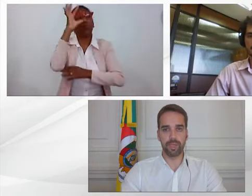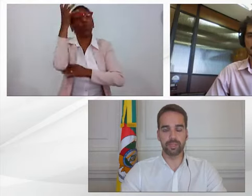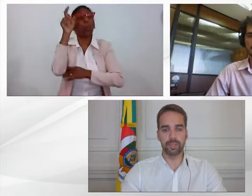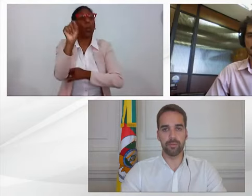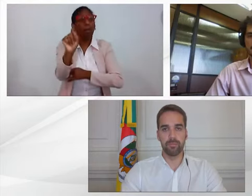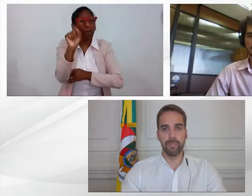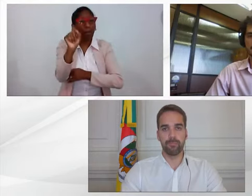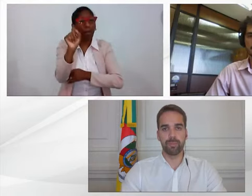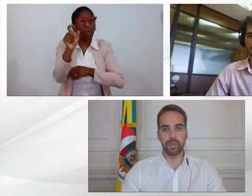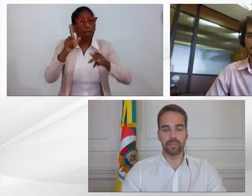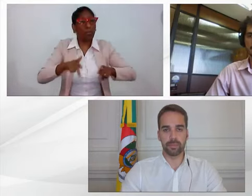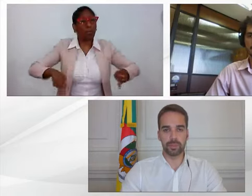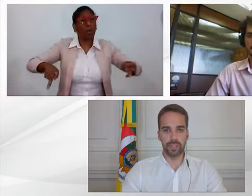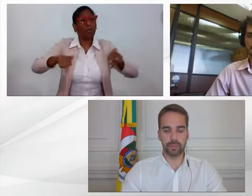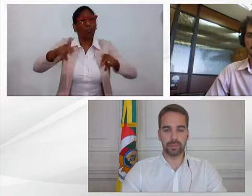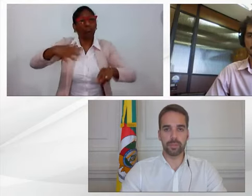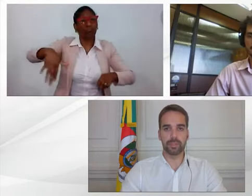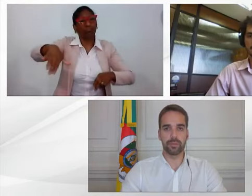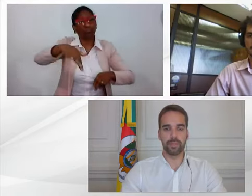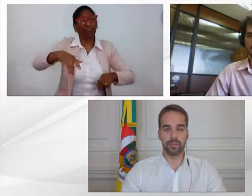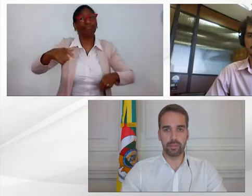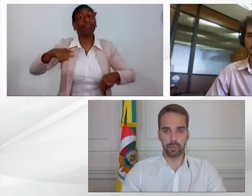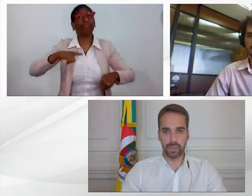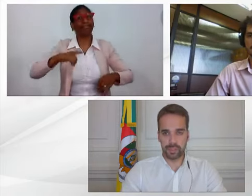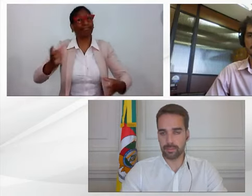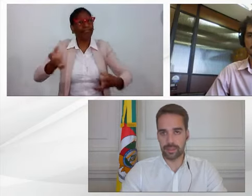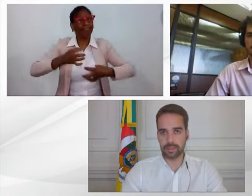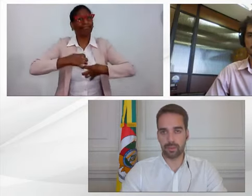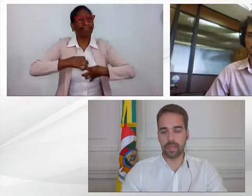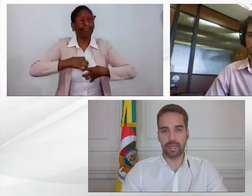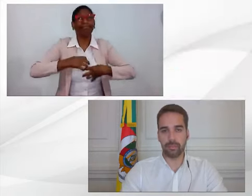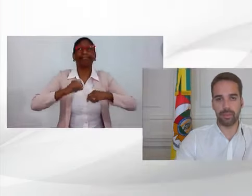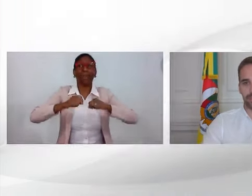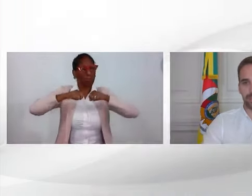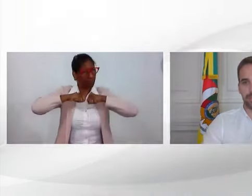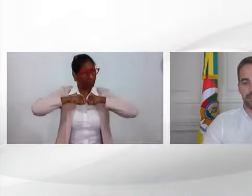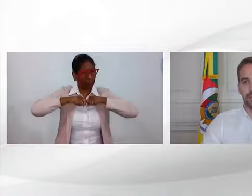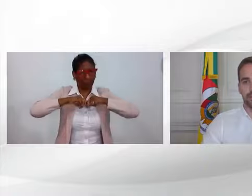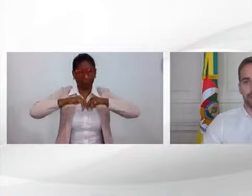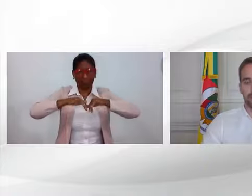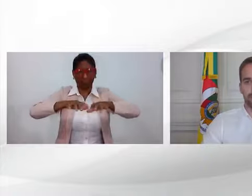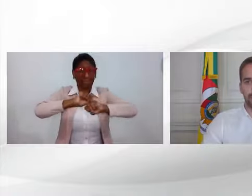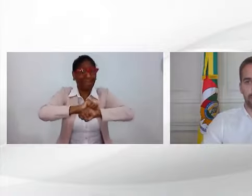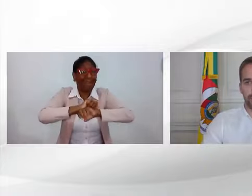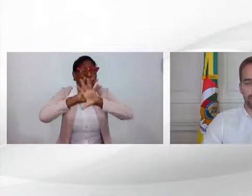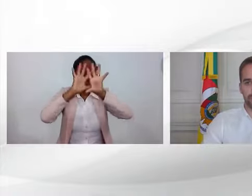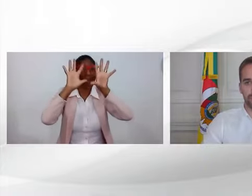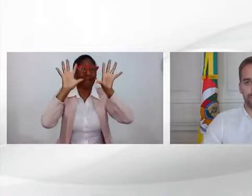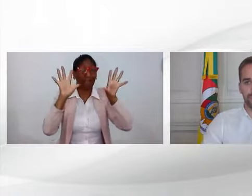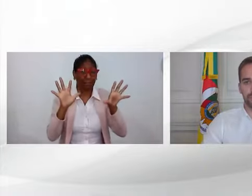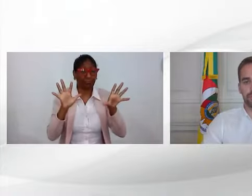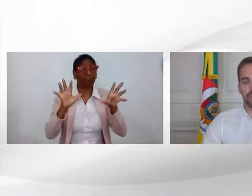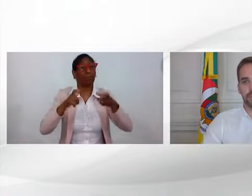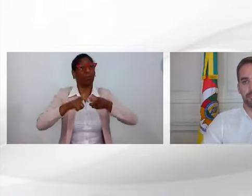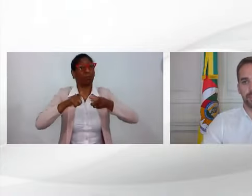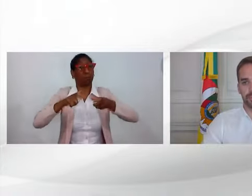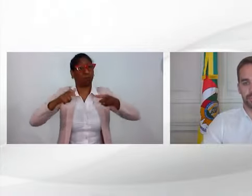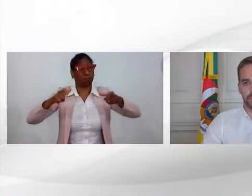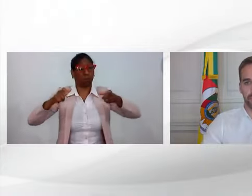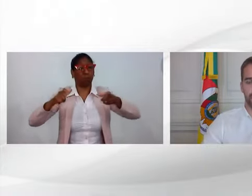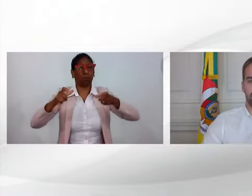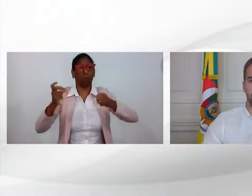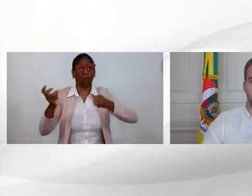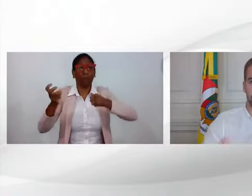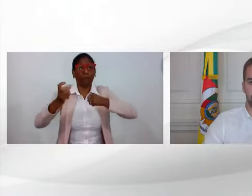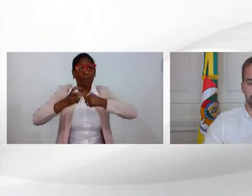para a população. Nós estamos diante de uma situação em que temos uma disseminação claramente aí, muito grande do vírus e, por